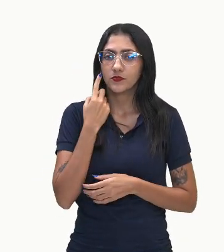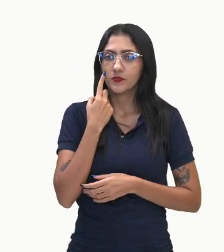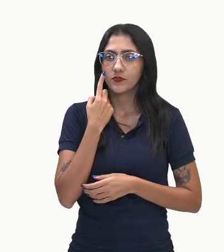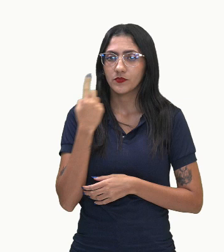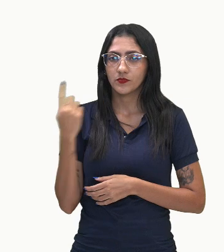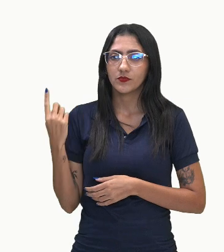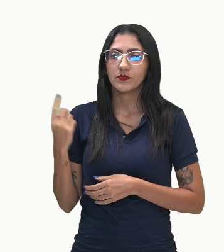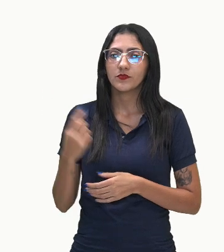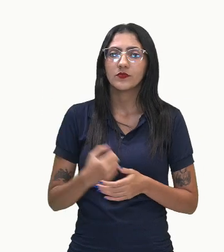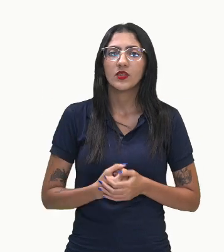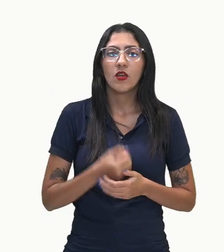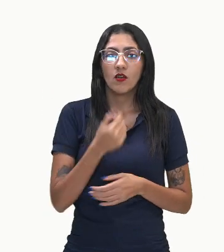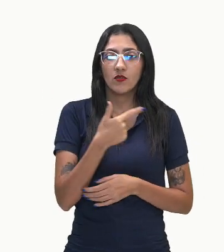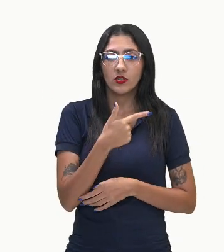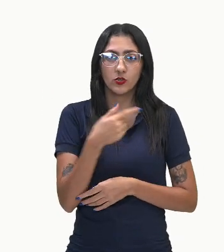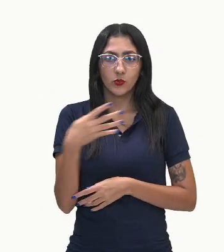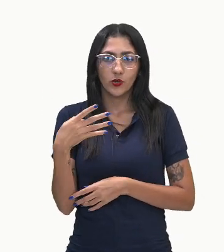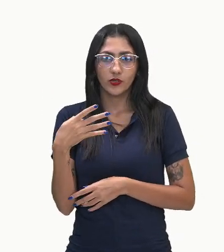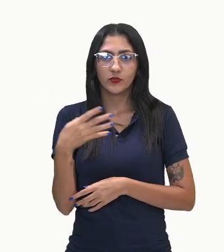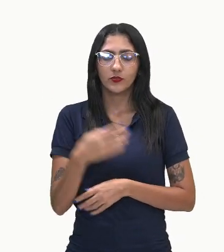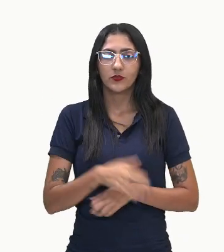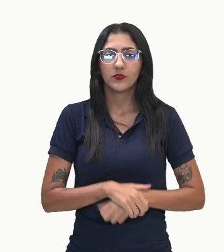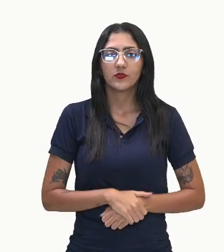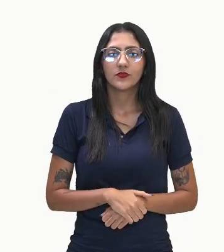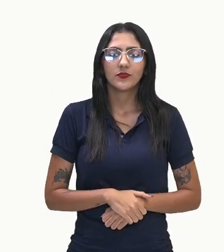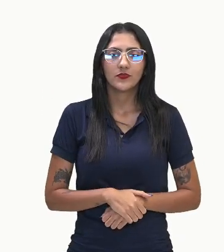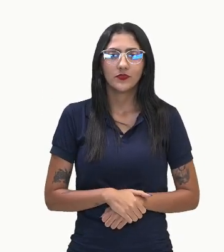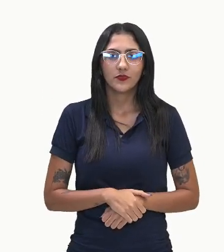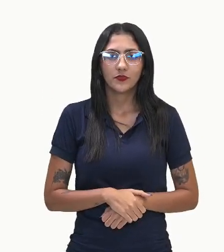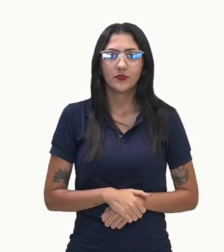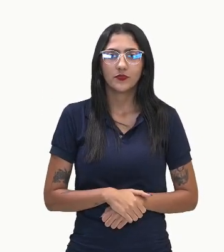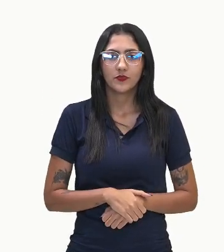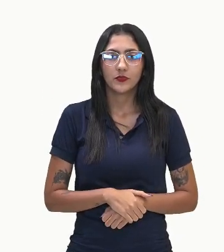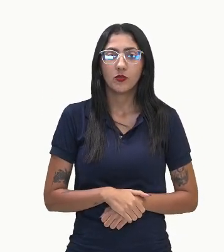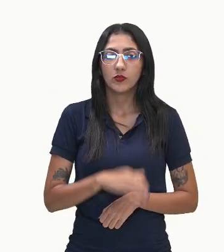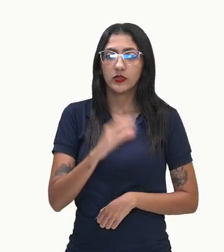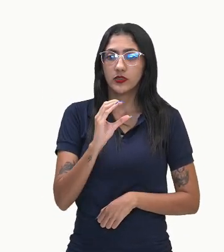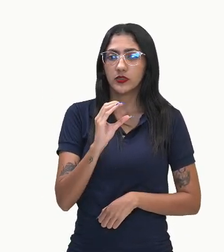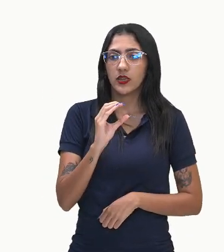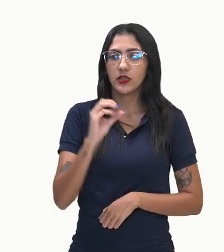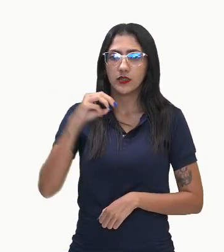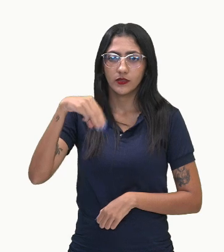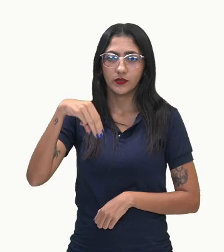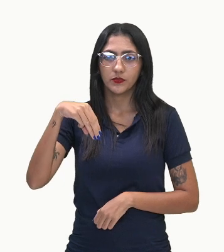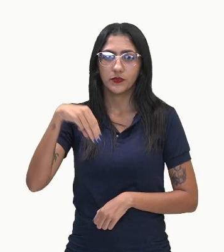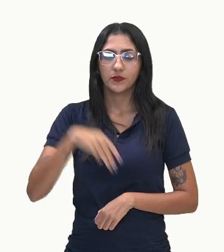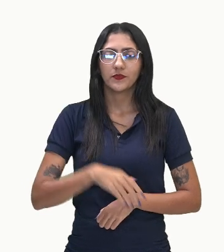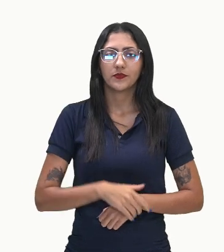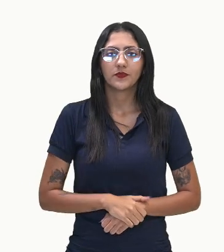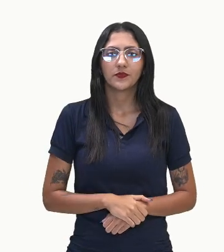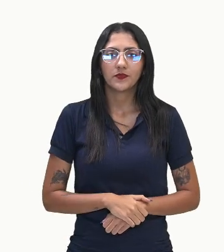14 mais 10, 24. A unidade é centímetro, centímetros.